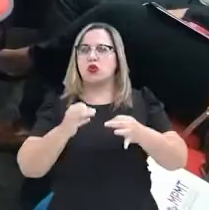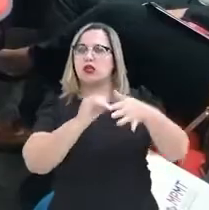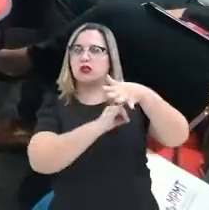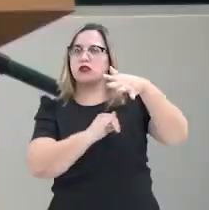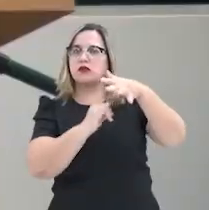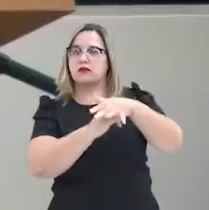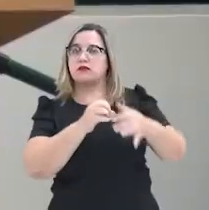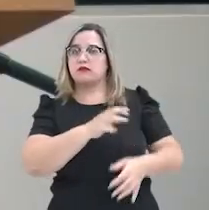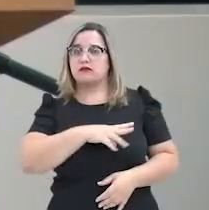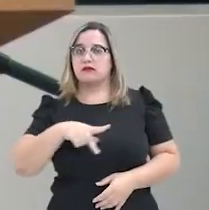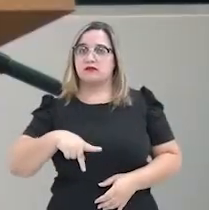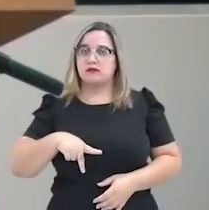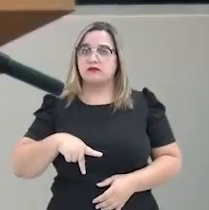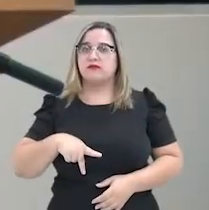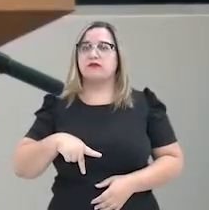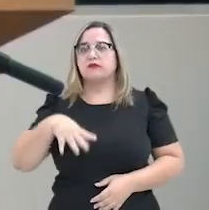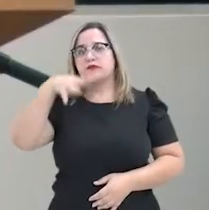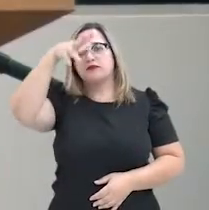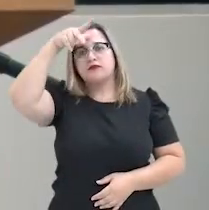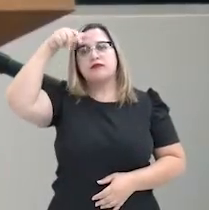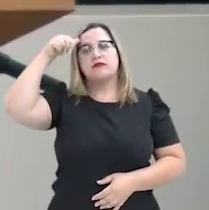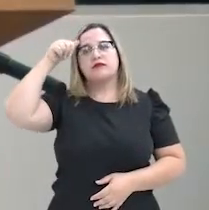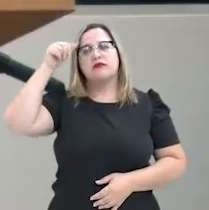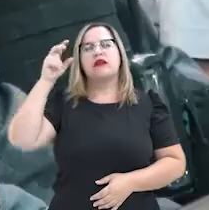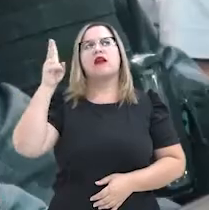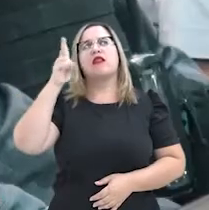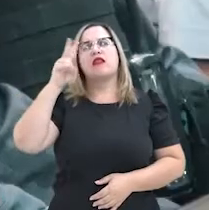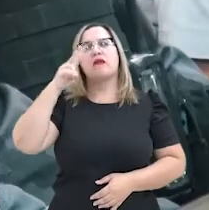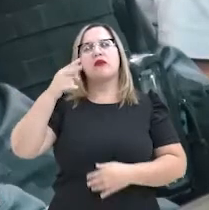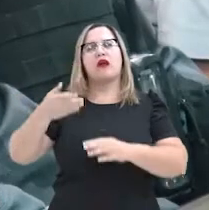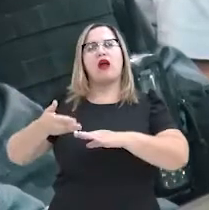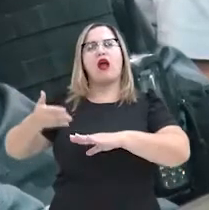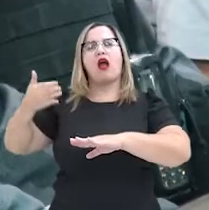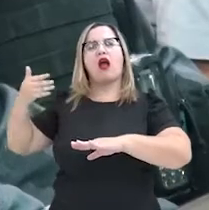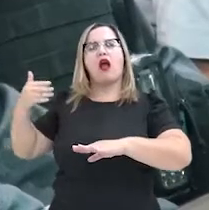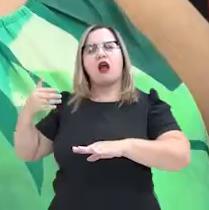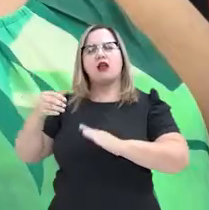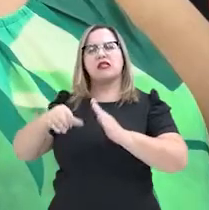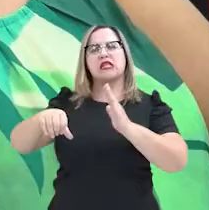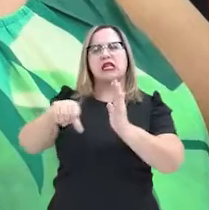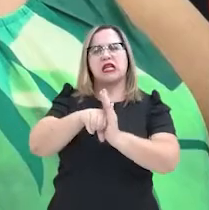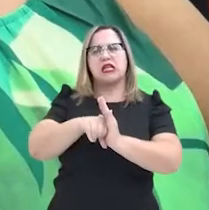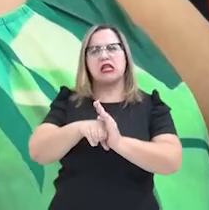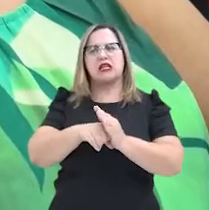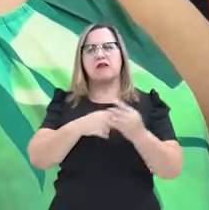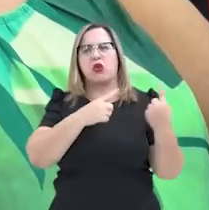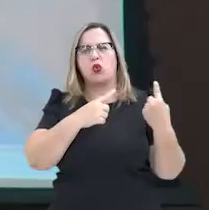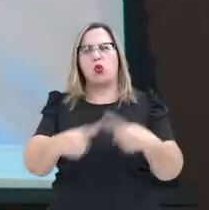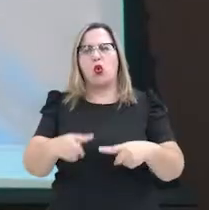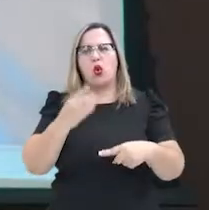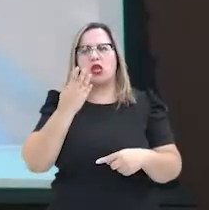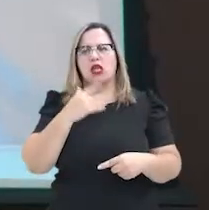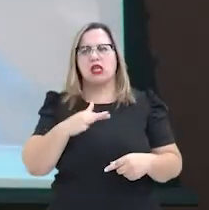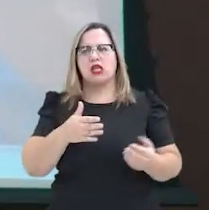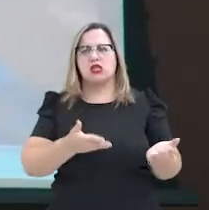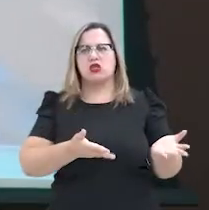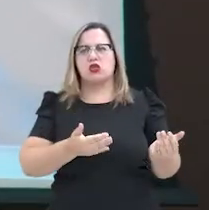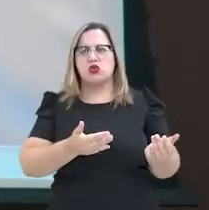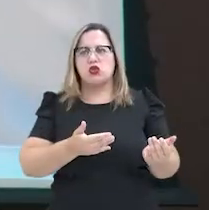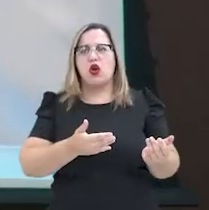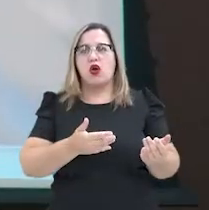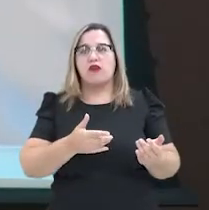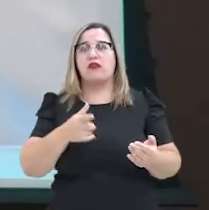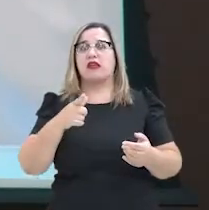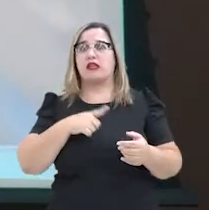Jurídico e Institucional do Ministério Público de Mato Grosso lembrou de casos de crimes cometidos contra